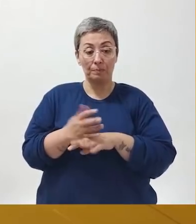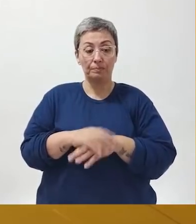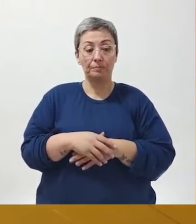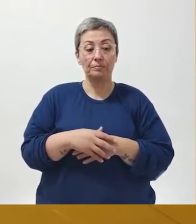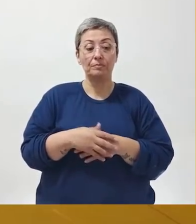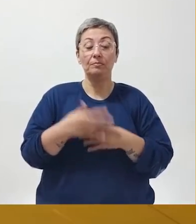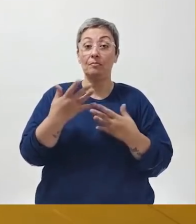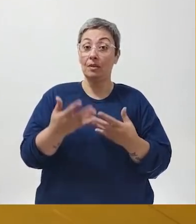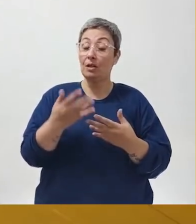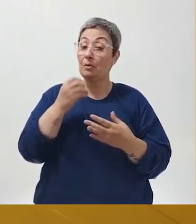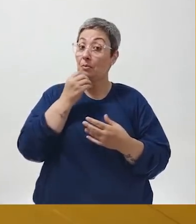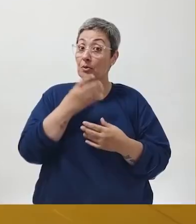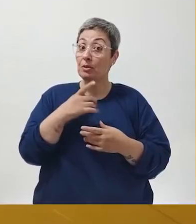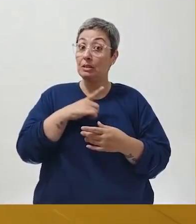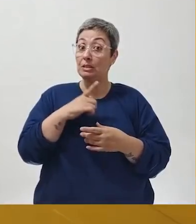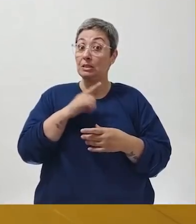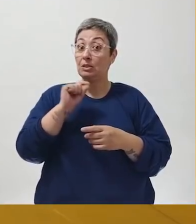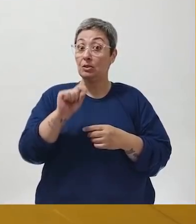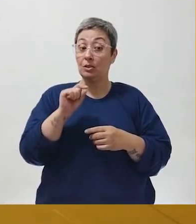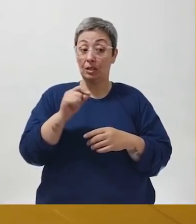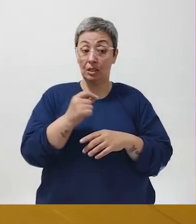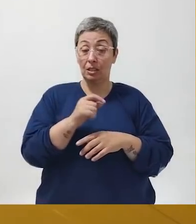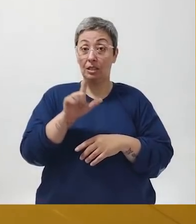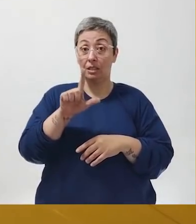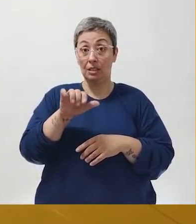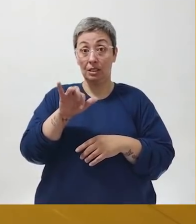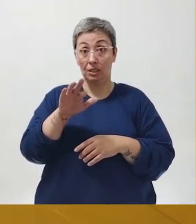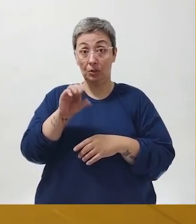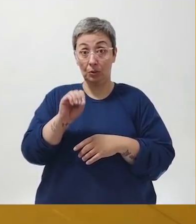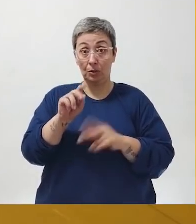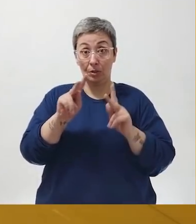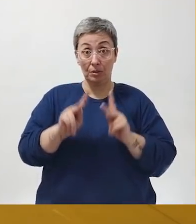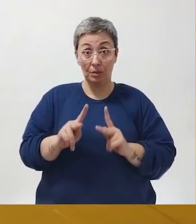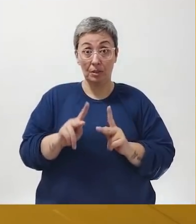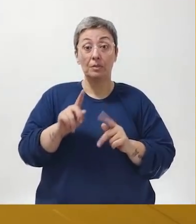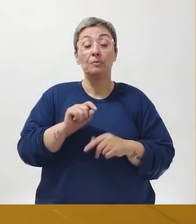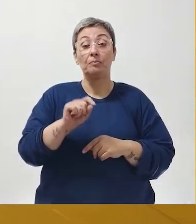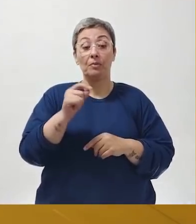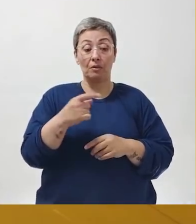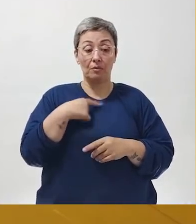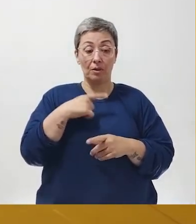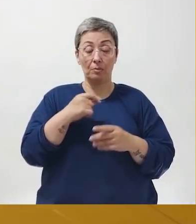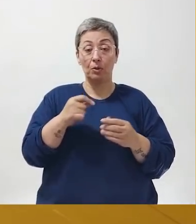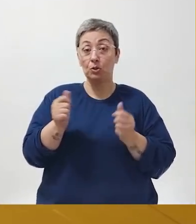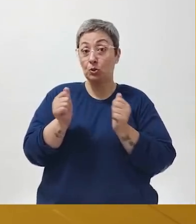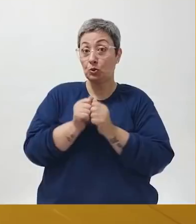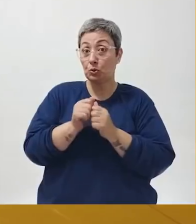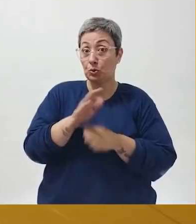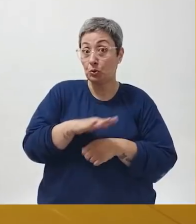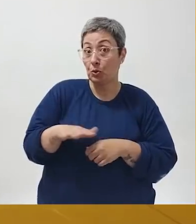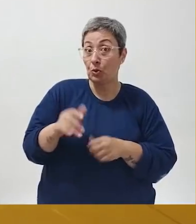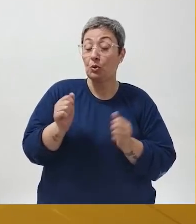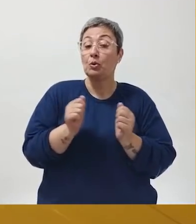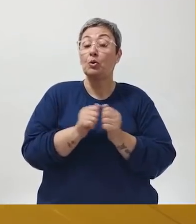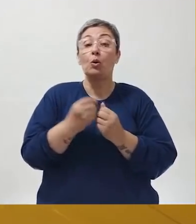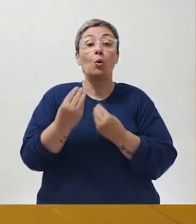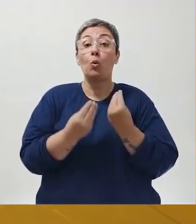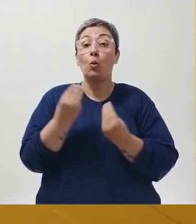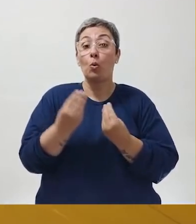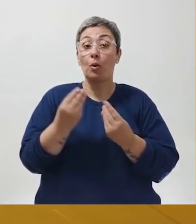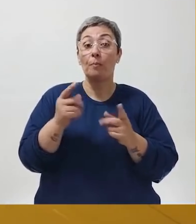de cada um desses compostos, de cada um desses termos. ONG, Organização Não Governamental.